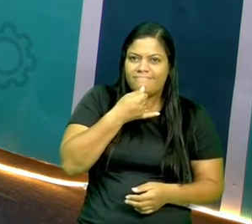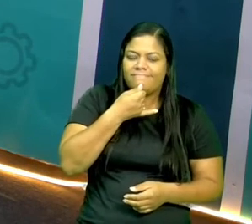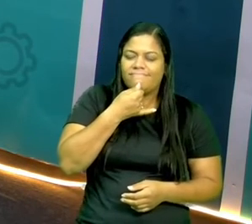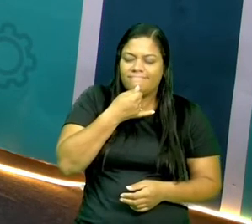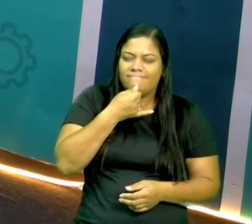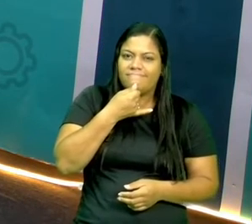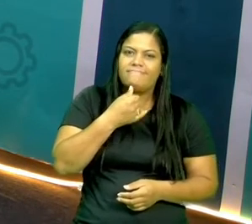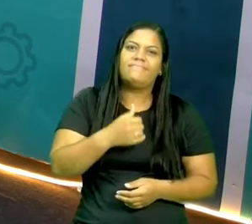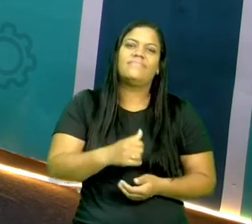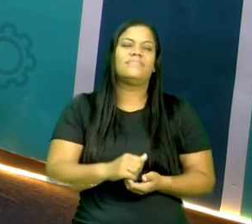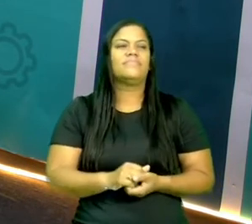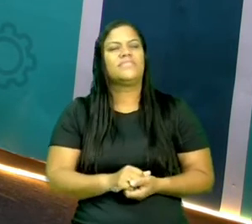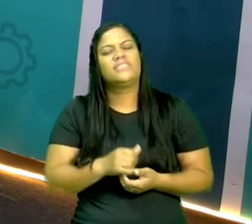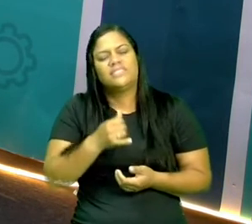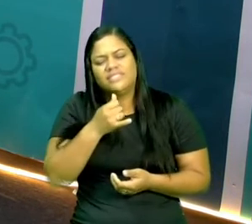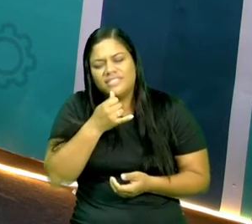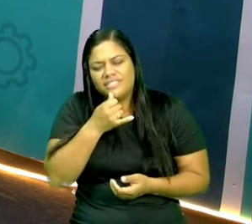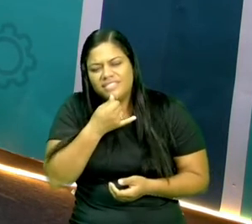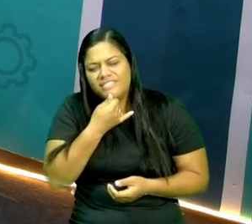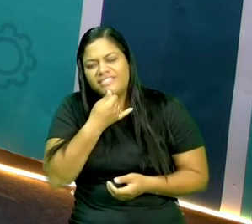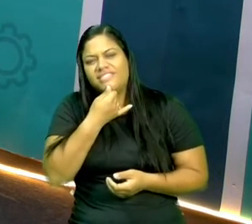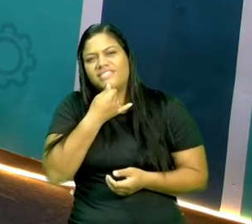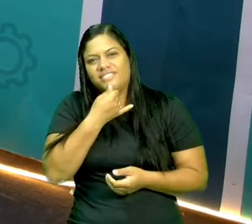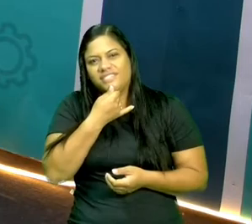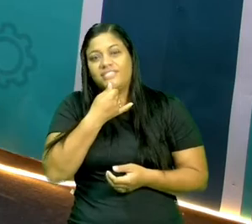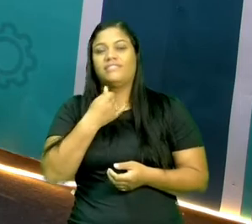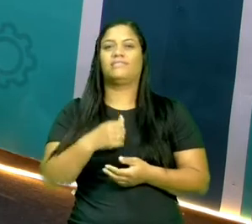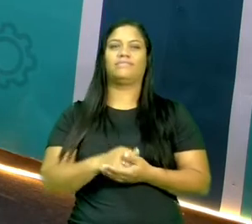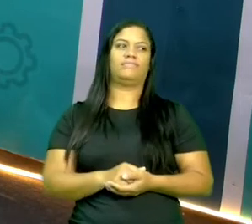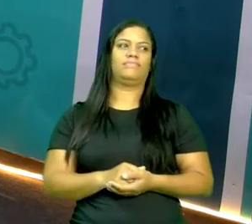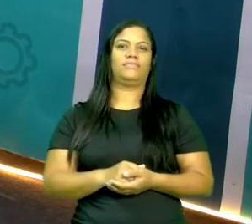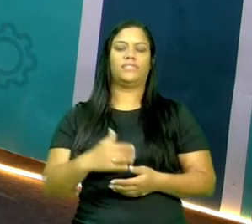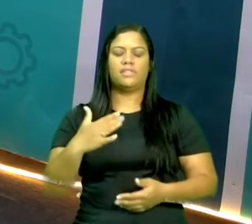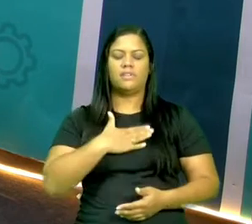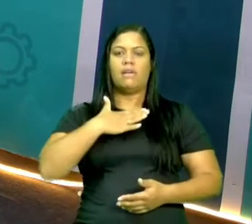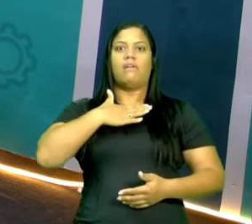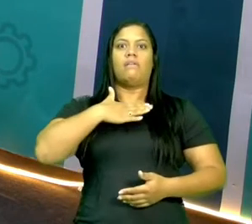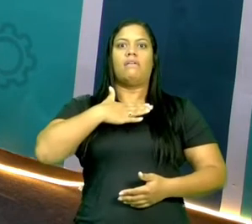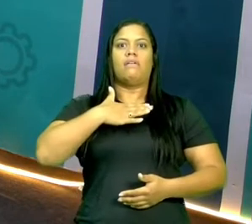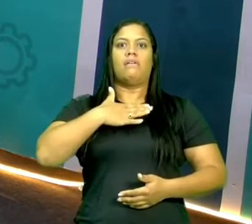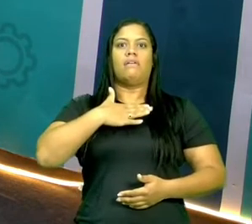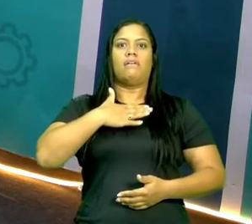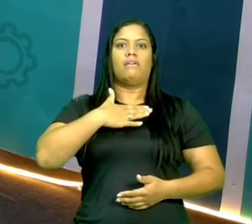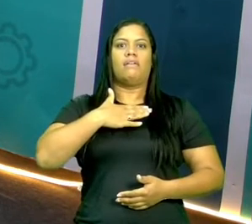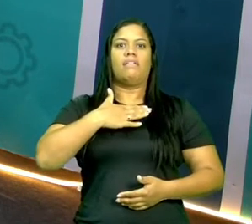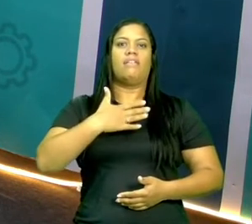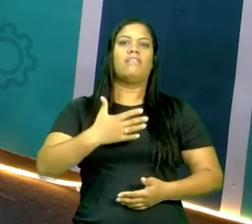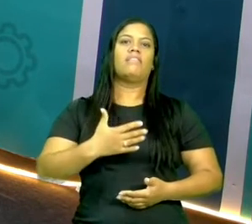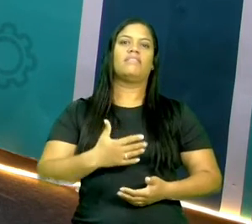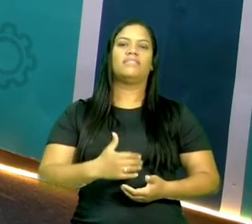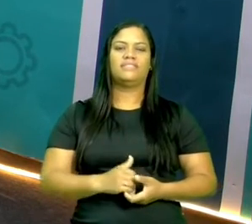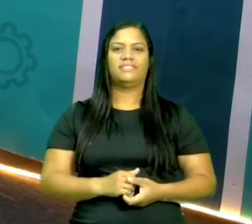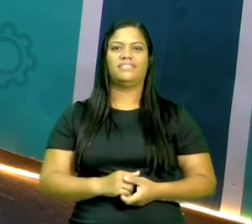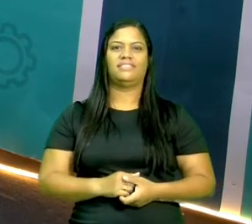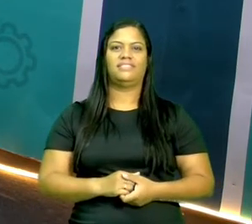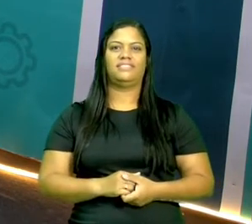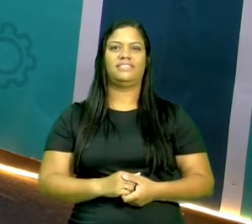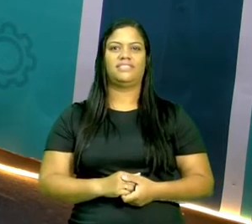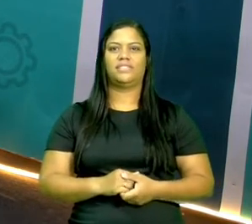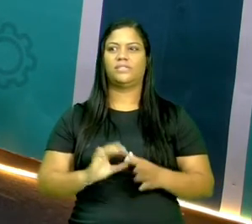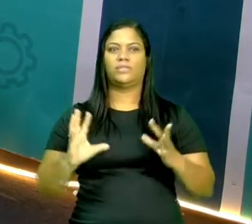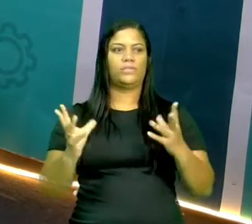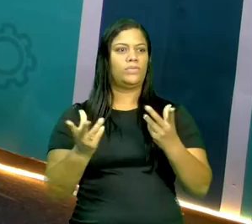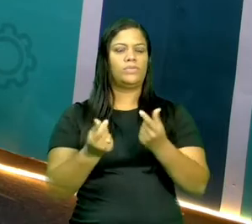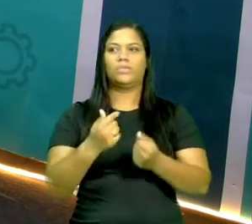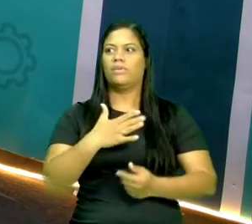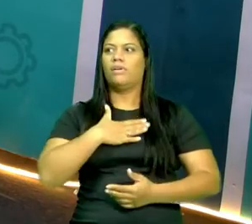né? Isso, ó, muito tristinho. Quando vocês levam um susto, ó, fica todo